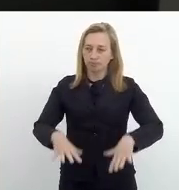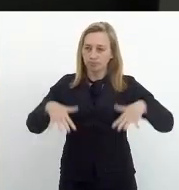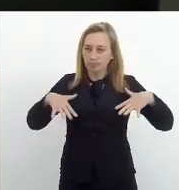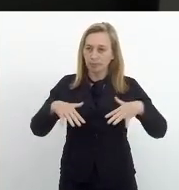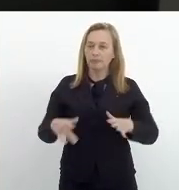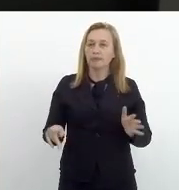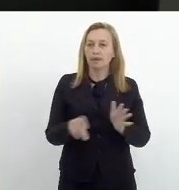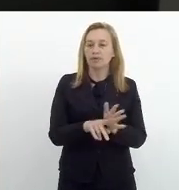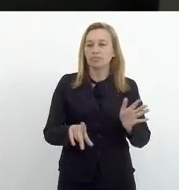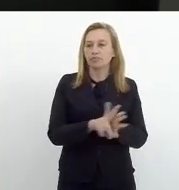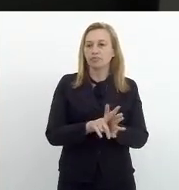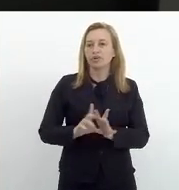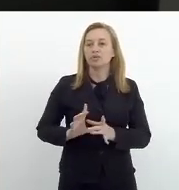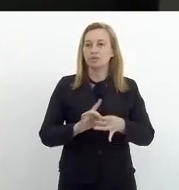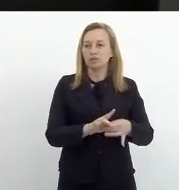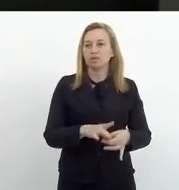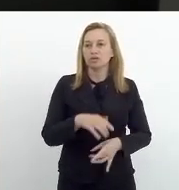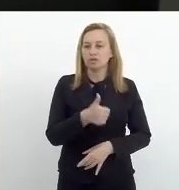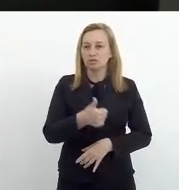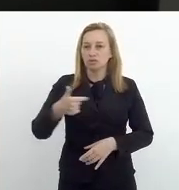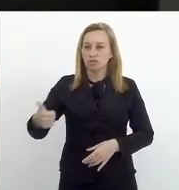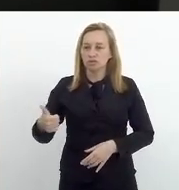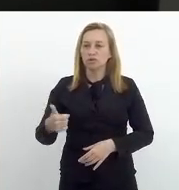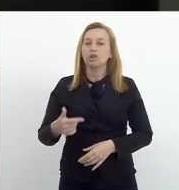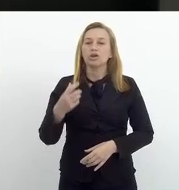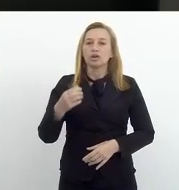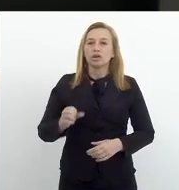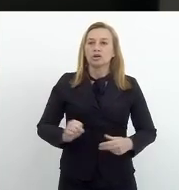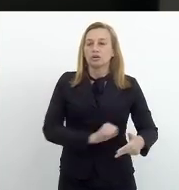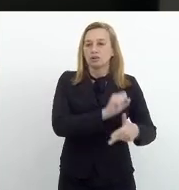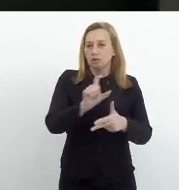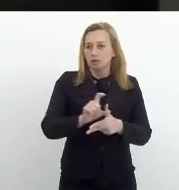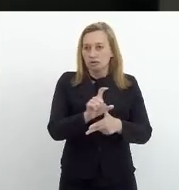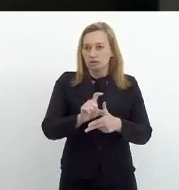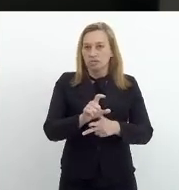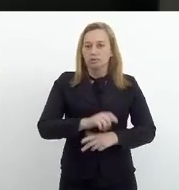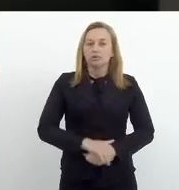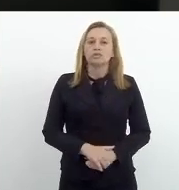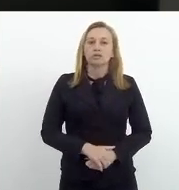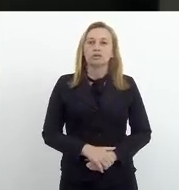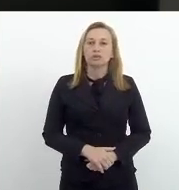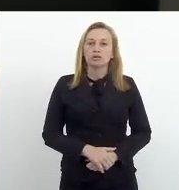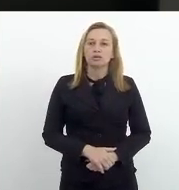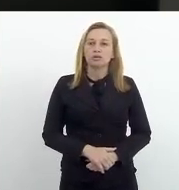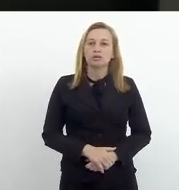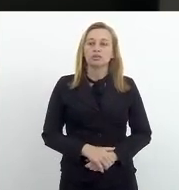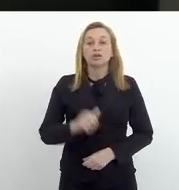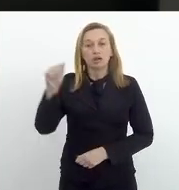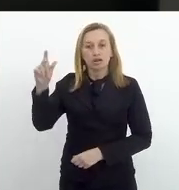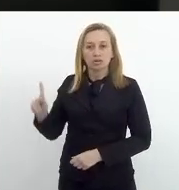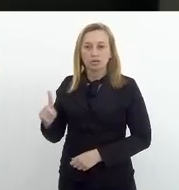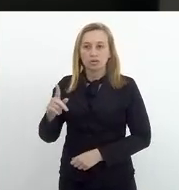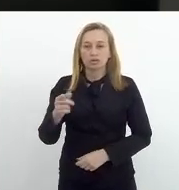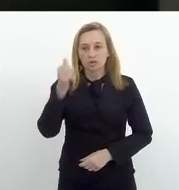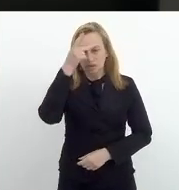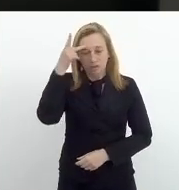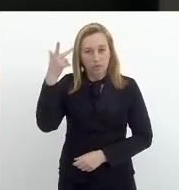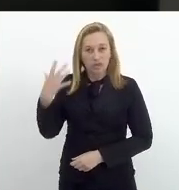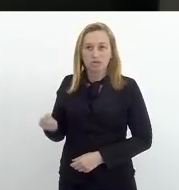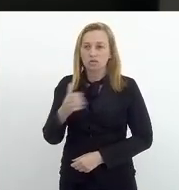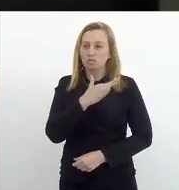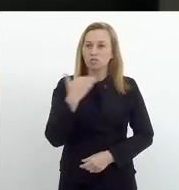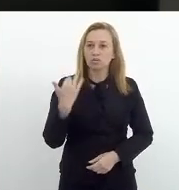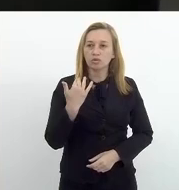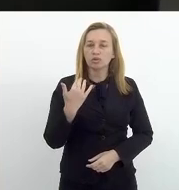de lei complementar número 49 de 2021 de autoria do Poder Executivo que dispõe sobre as aposentadorias pensões por